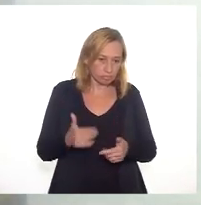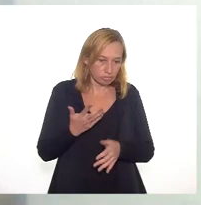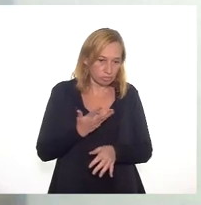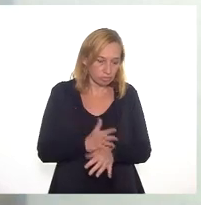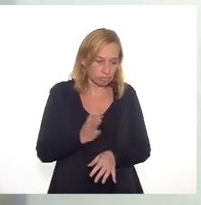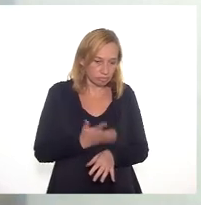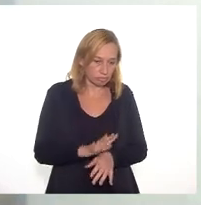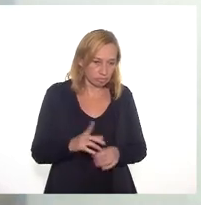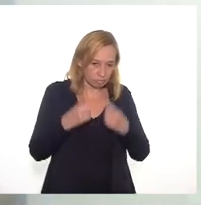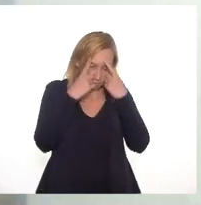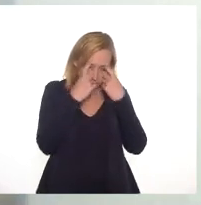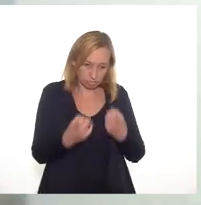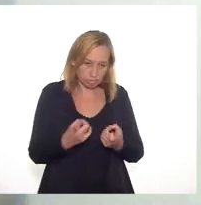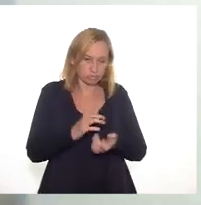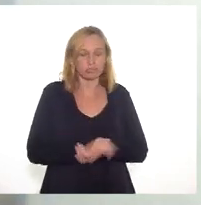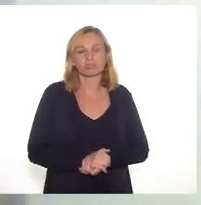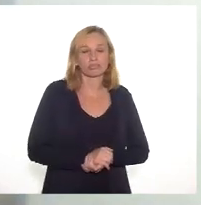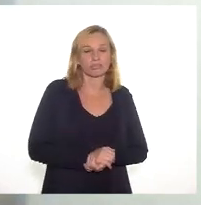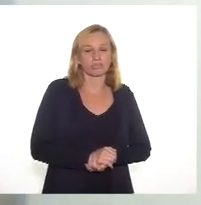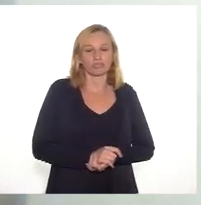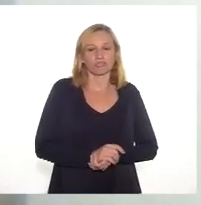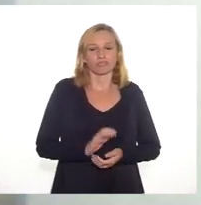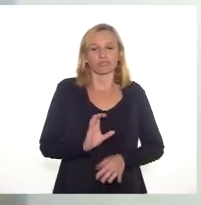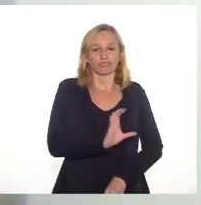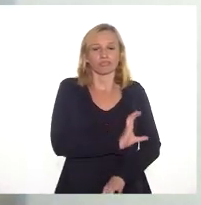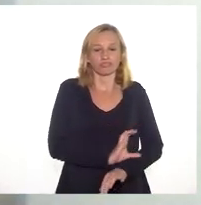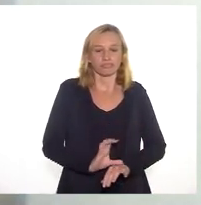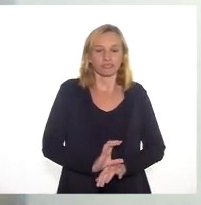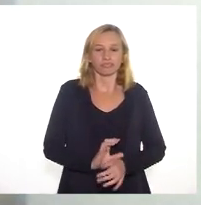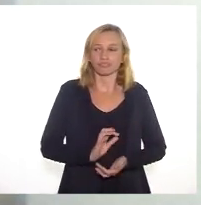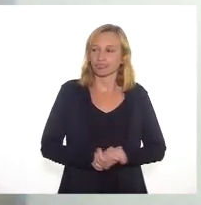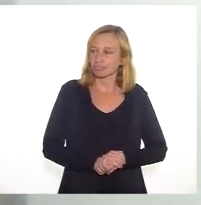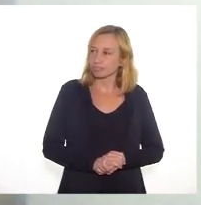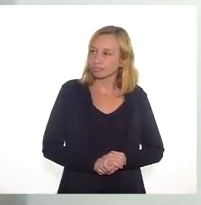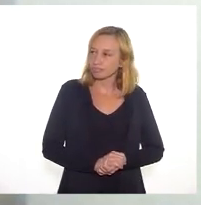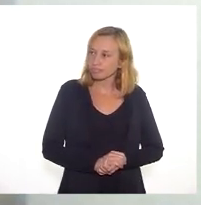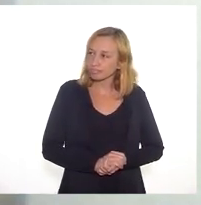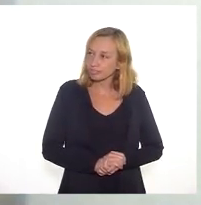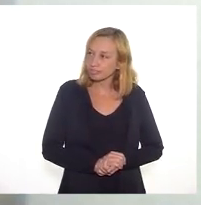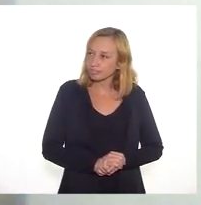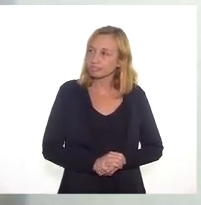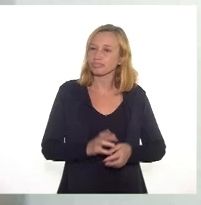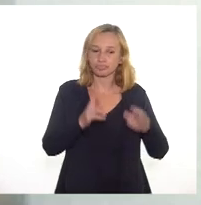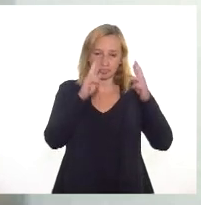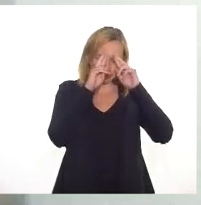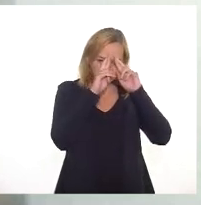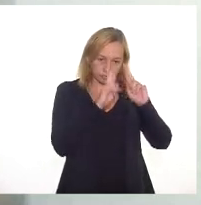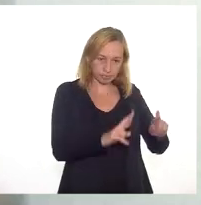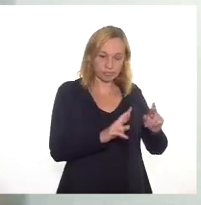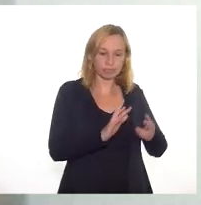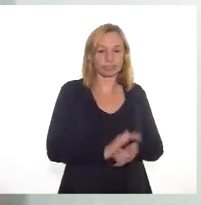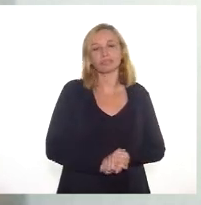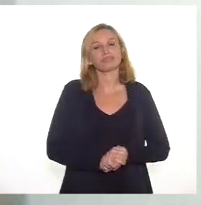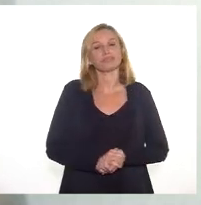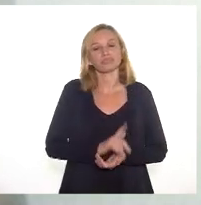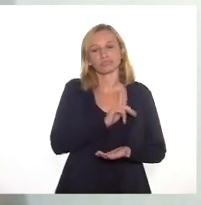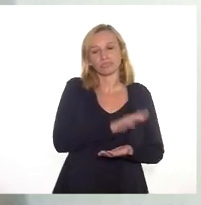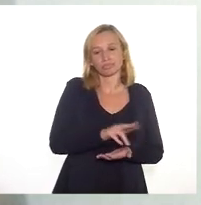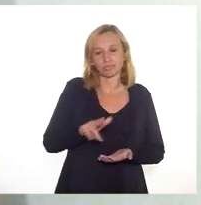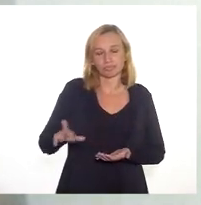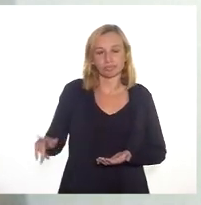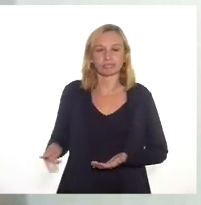A gente tem que estabelecer uma cultura de convívio plural, de paz, de respeito entre as diferentes